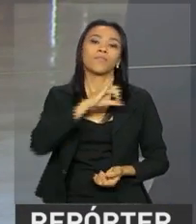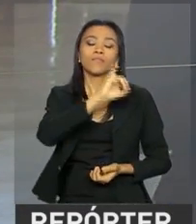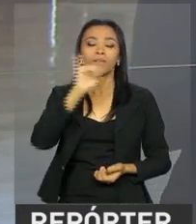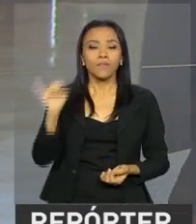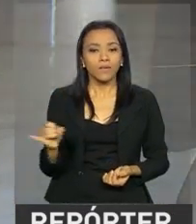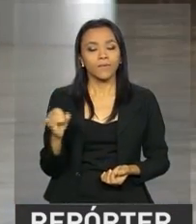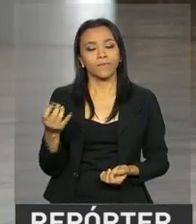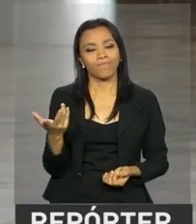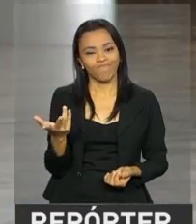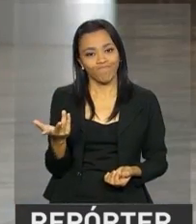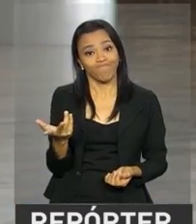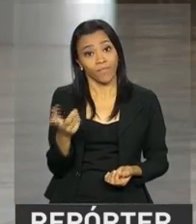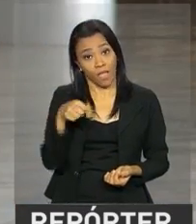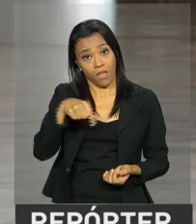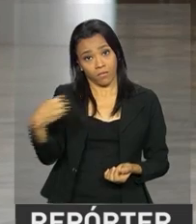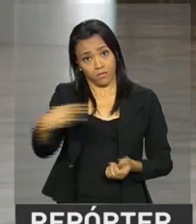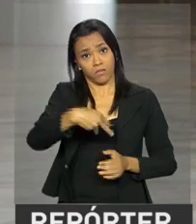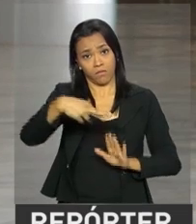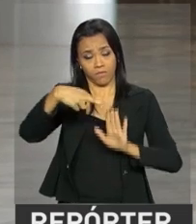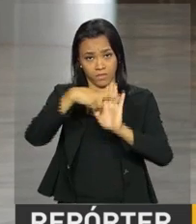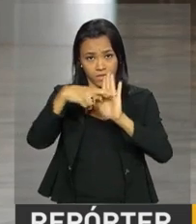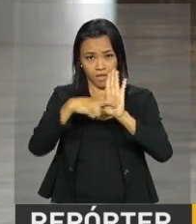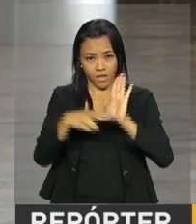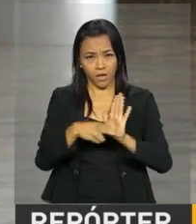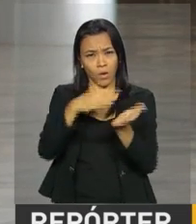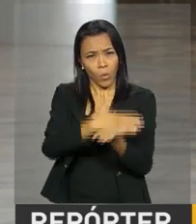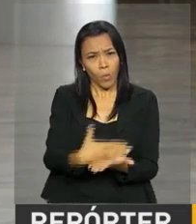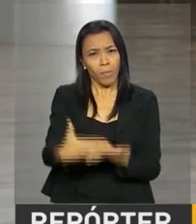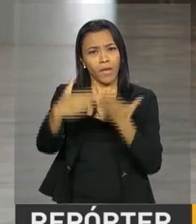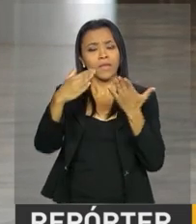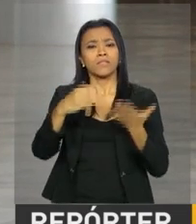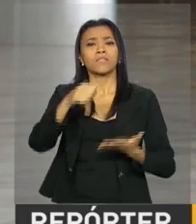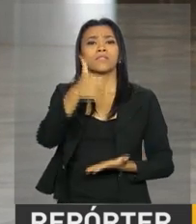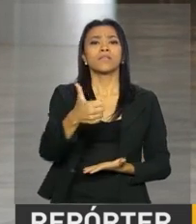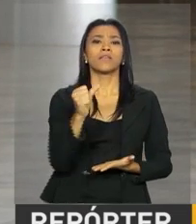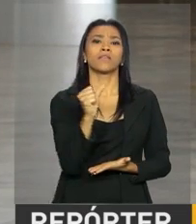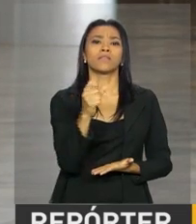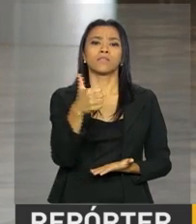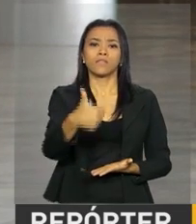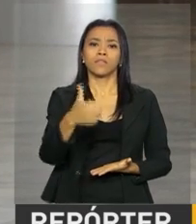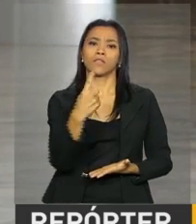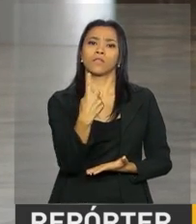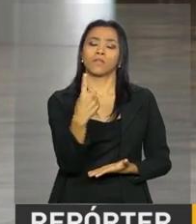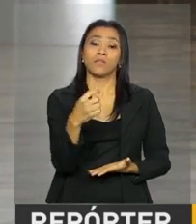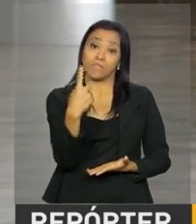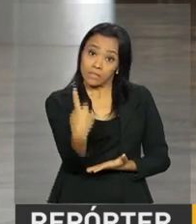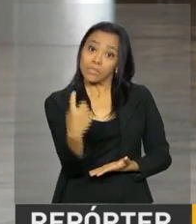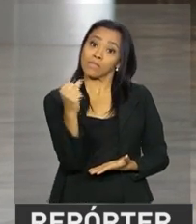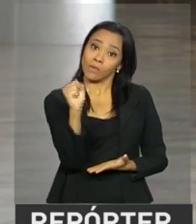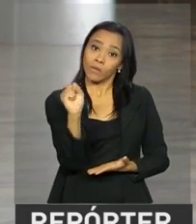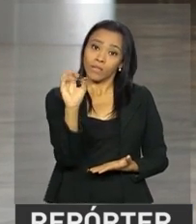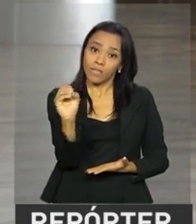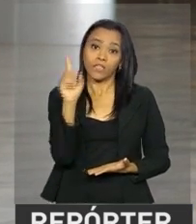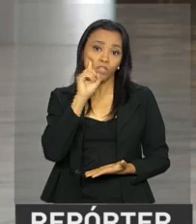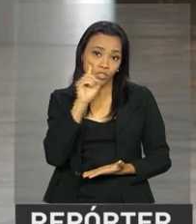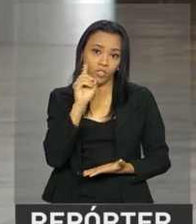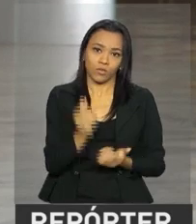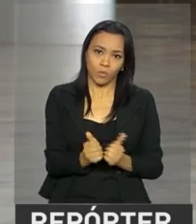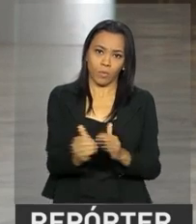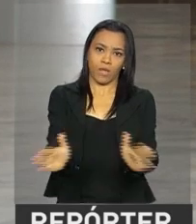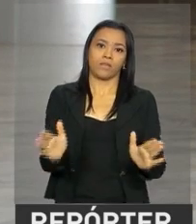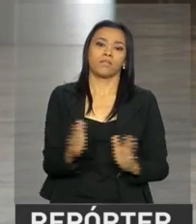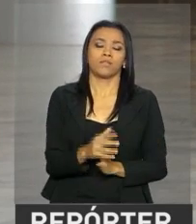Leandro. Olha só, essas regras elas passam a valer daqui a 180 dias. A partir daí, as operadoras elas são obrigadas